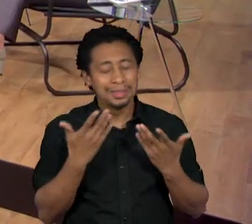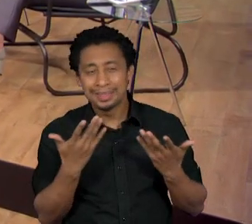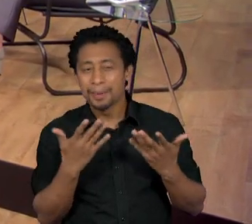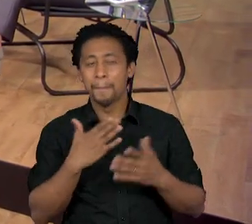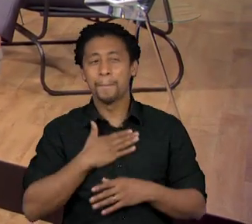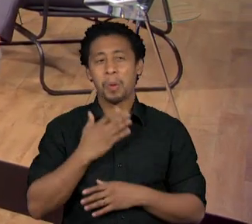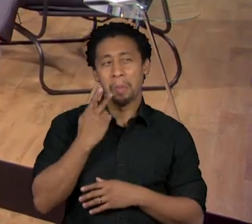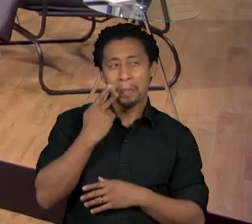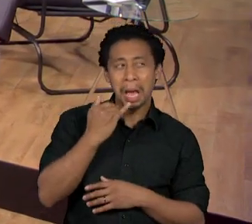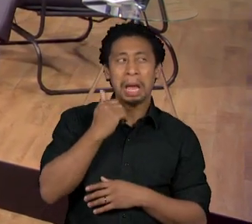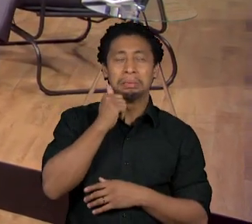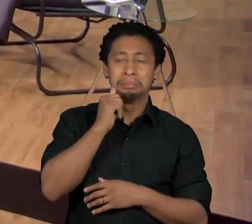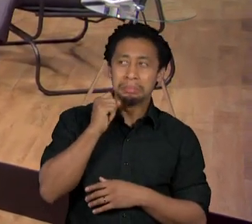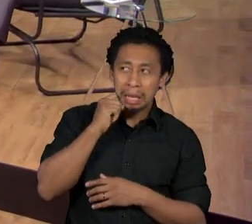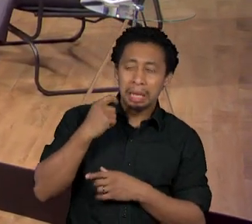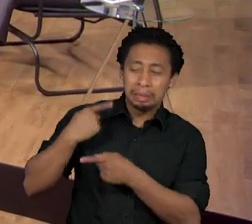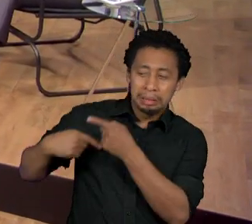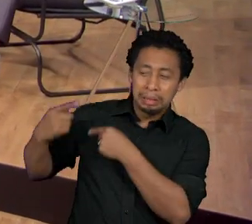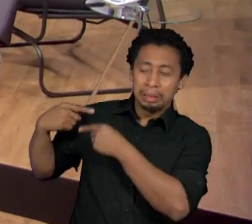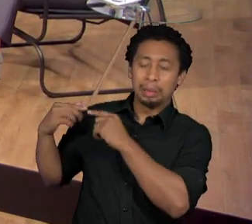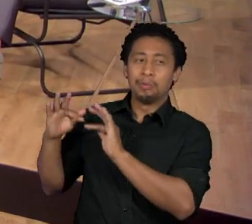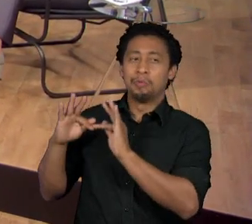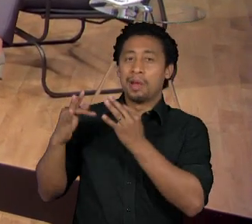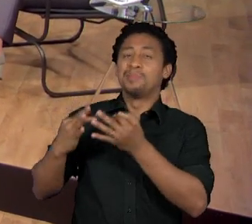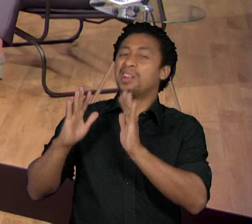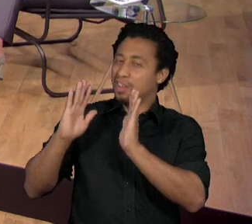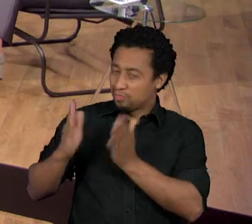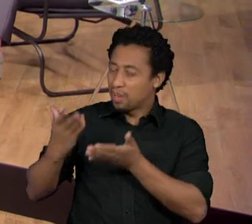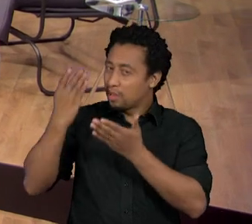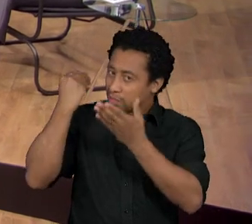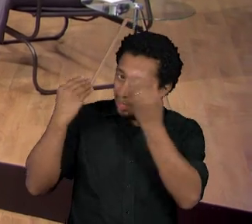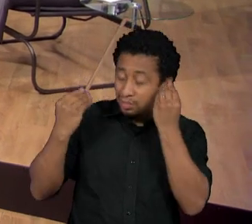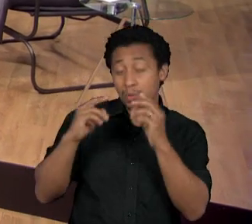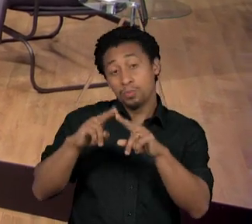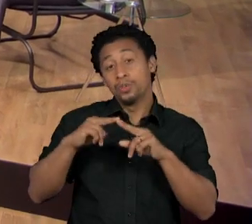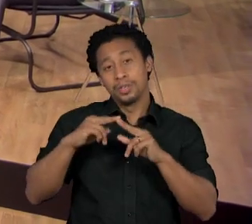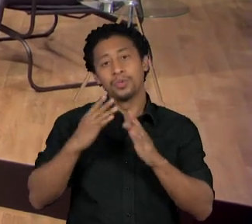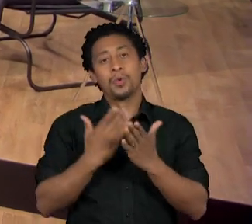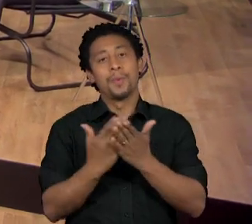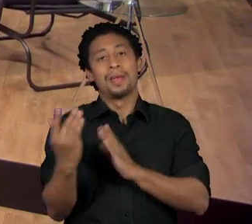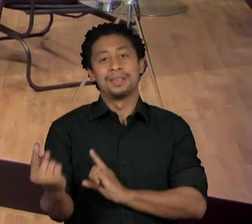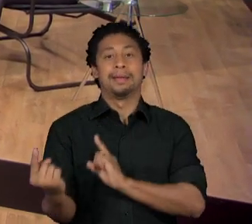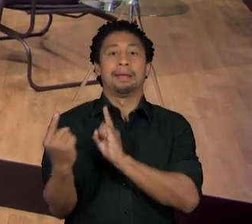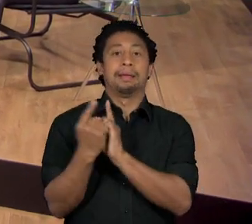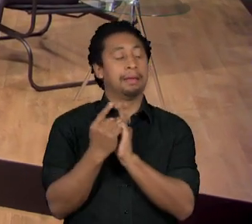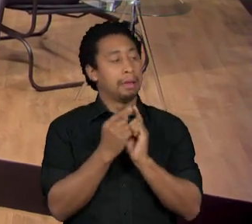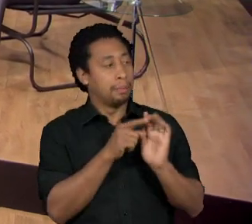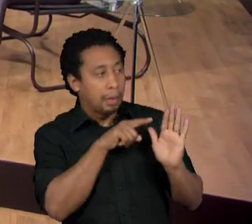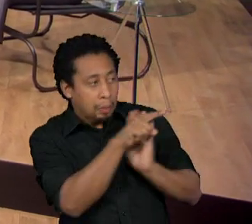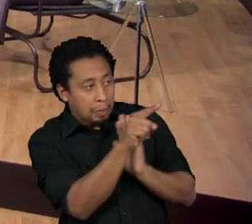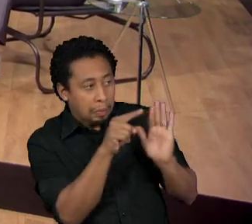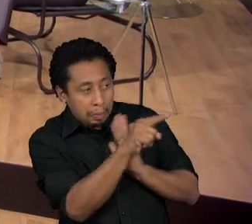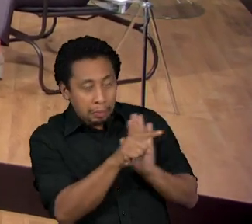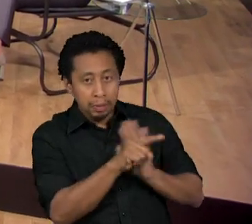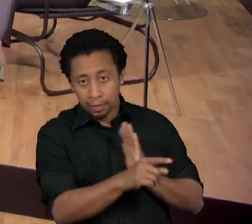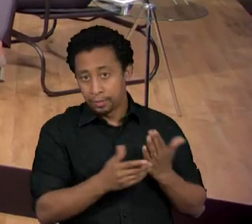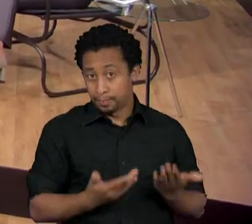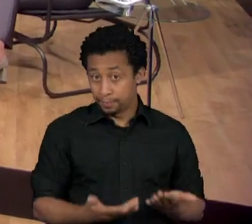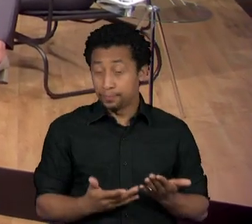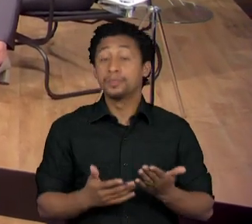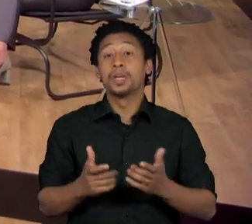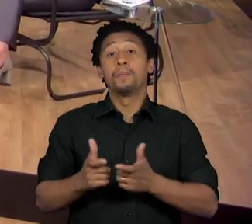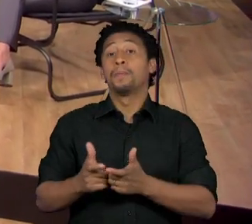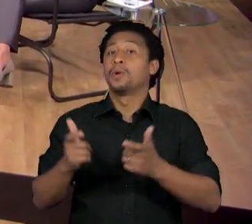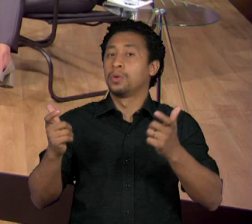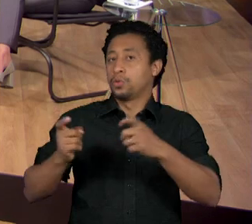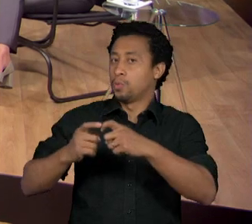minha mãe ou alguém da família teve, e aí começa-se a busca. Muitas pessoas, lógico, que quando o médico solicita avaliação,